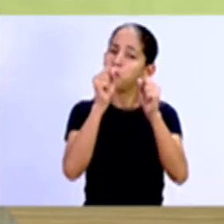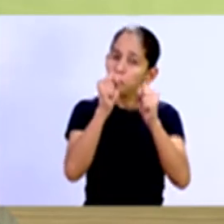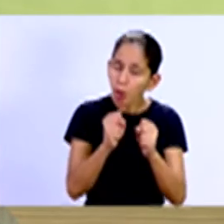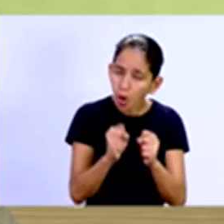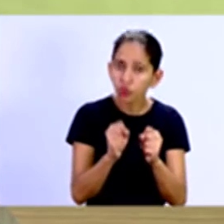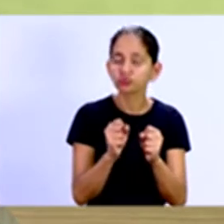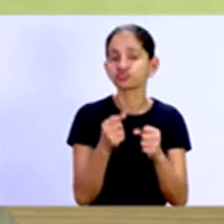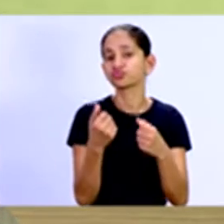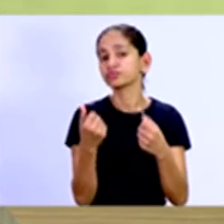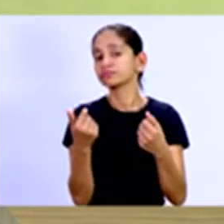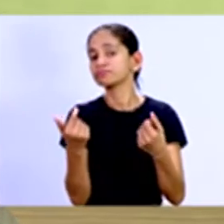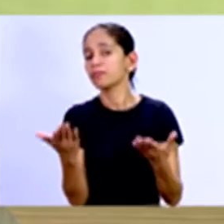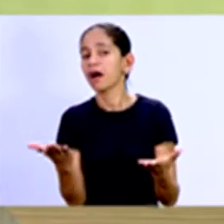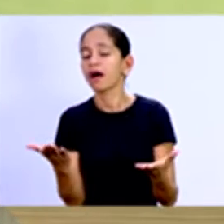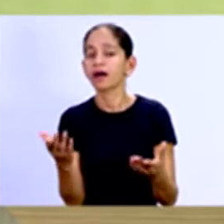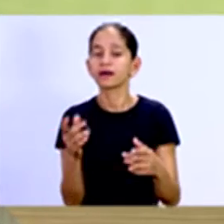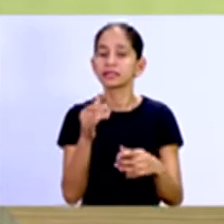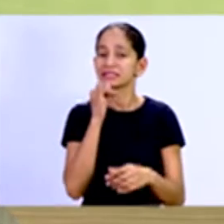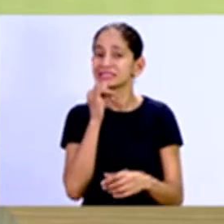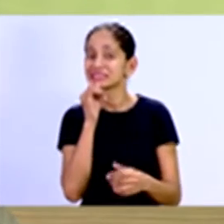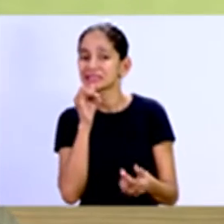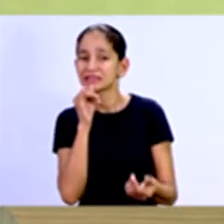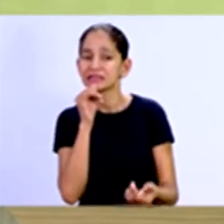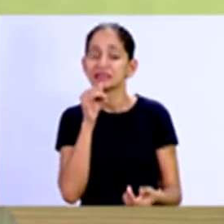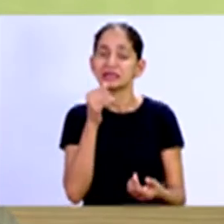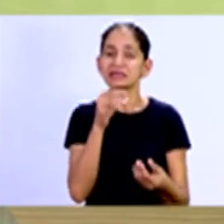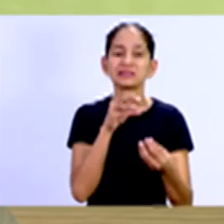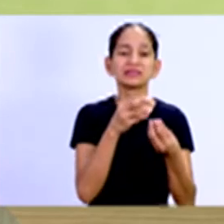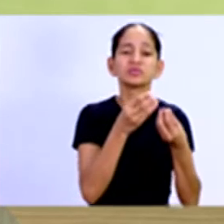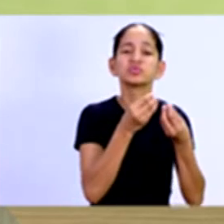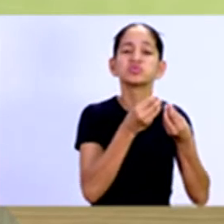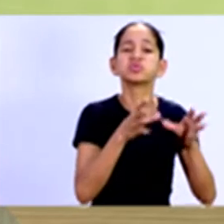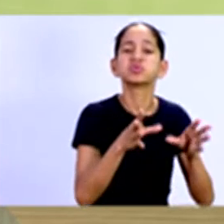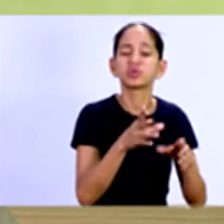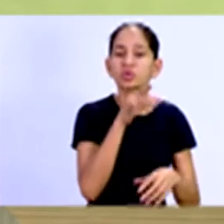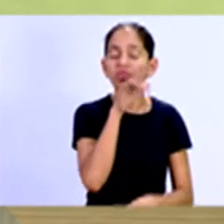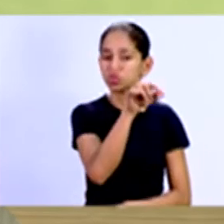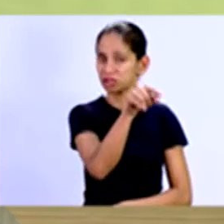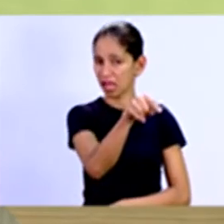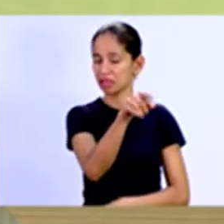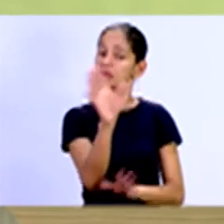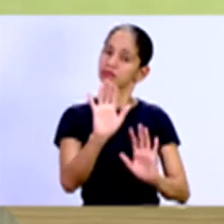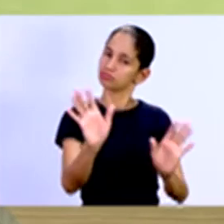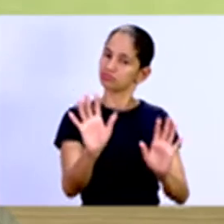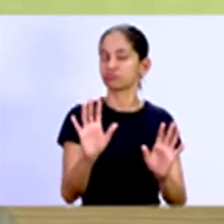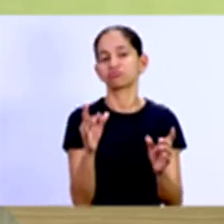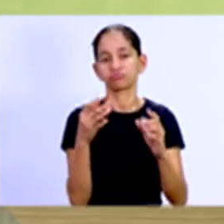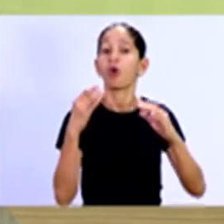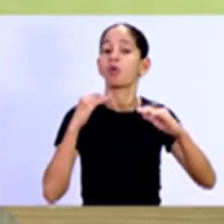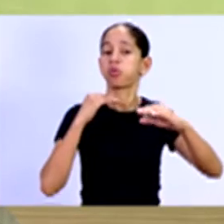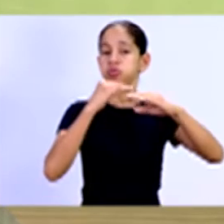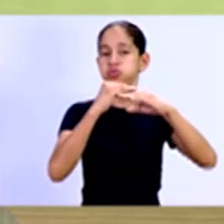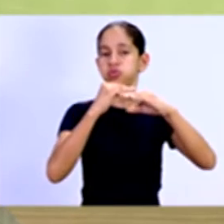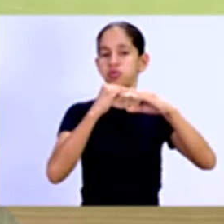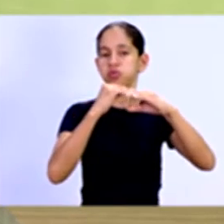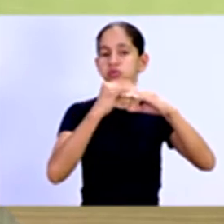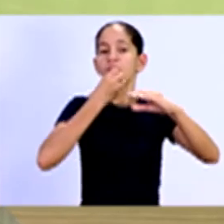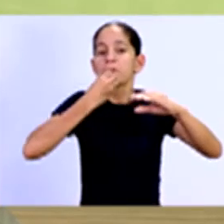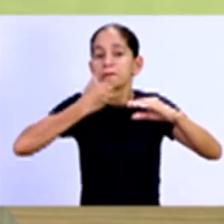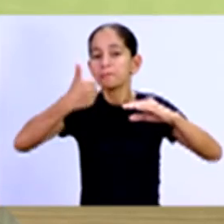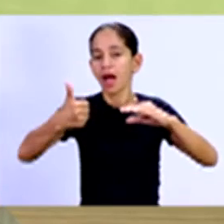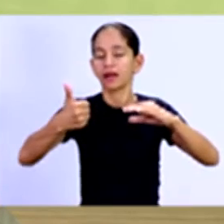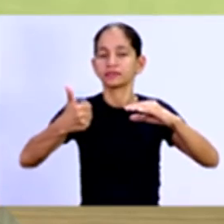eu pretendo fazer sem prejudicar o outro sujeito. Ou seja, Kant nos leva a refletir nesse